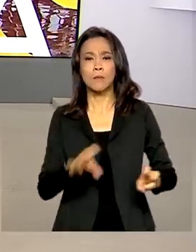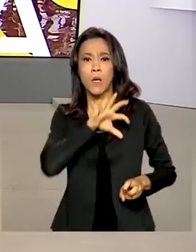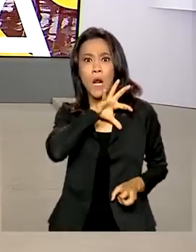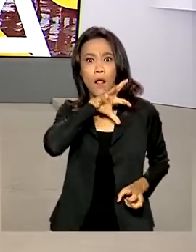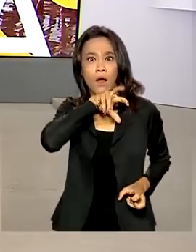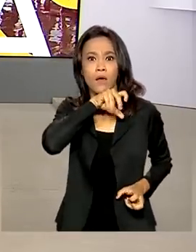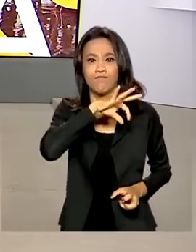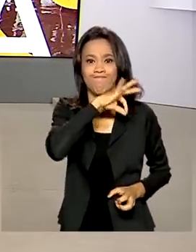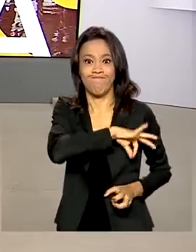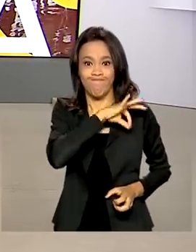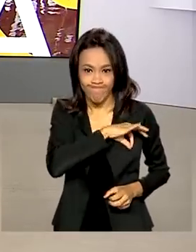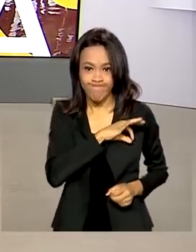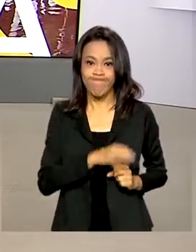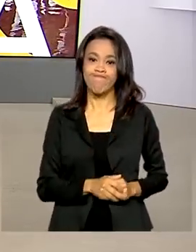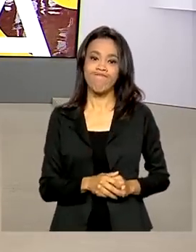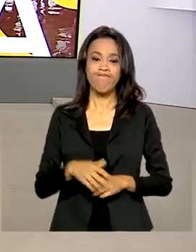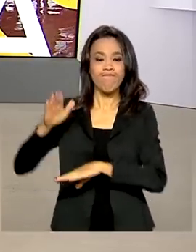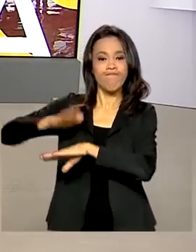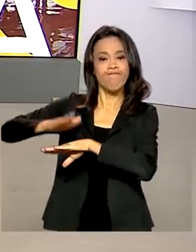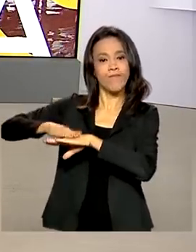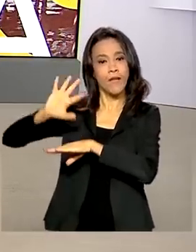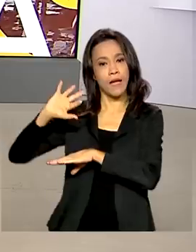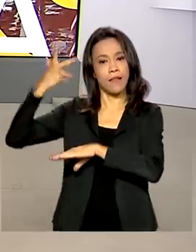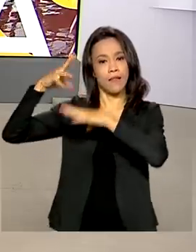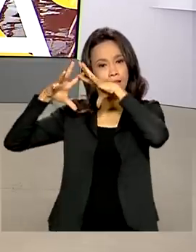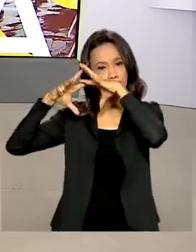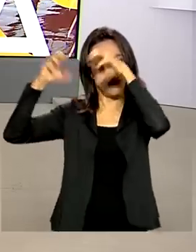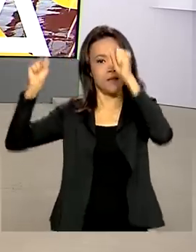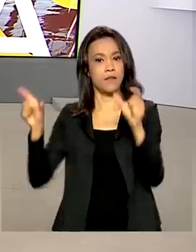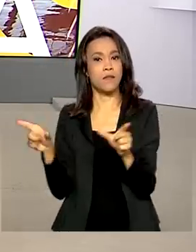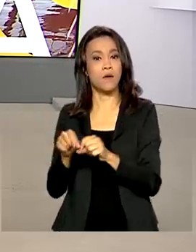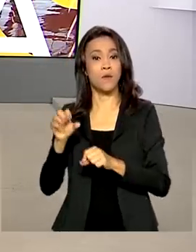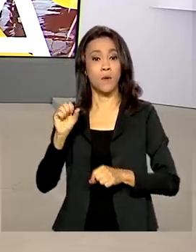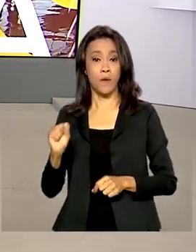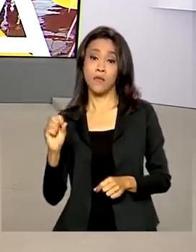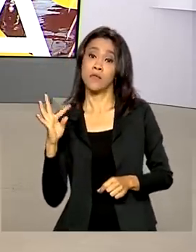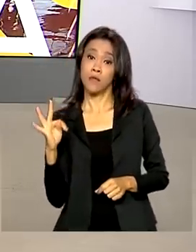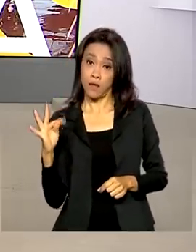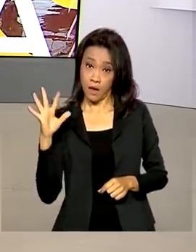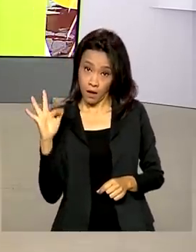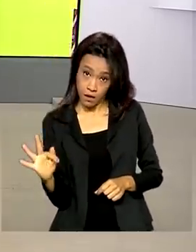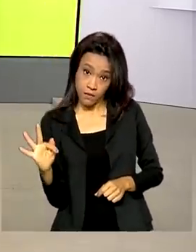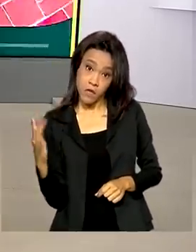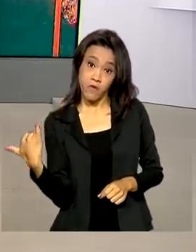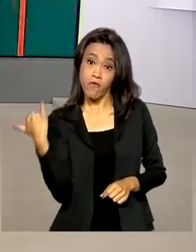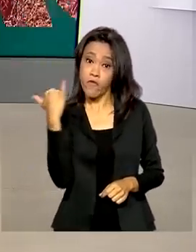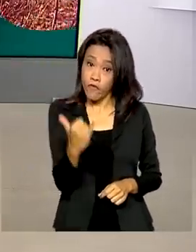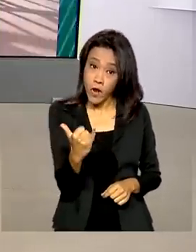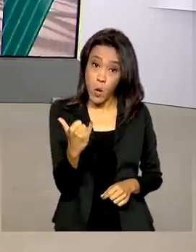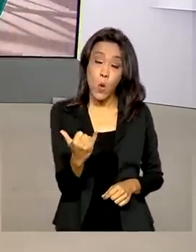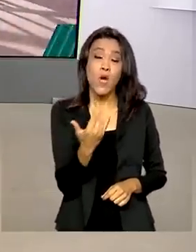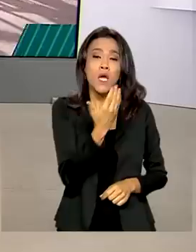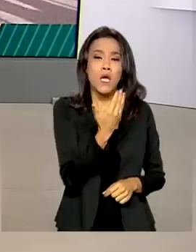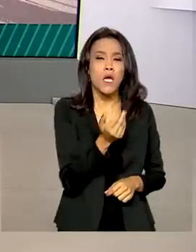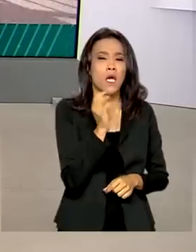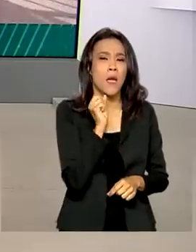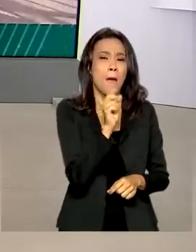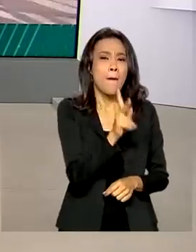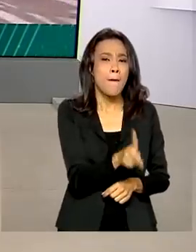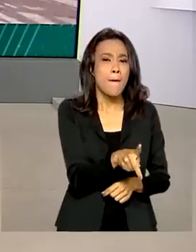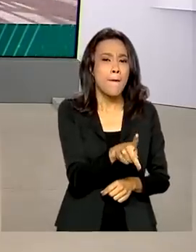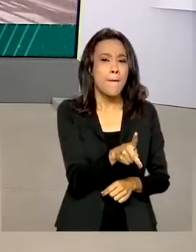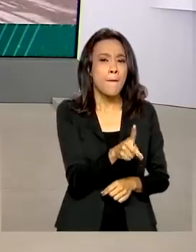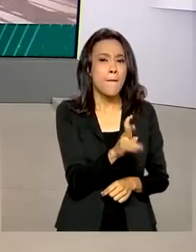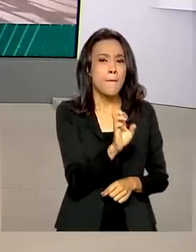renda. Com a decisão do Supremo Tribunal Federal de que as pensões alimentícias não devem ser mais tributadas, quem